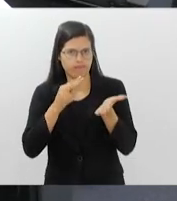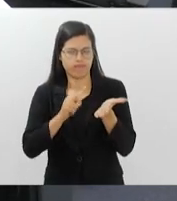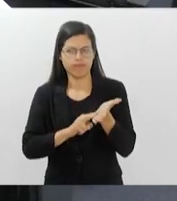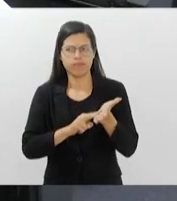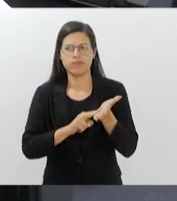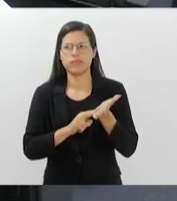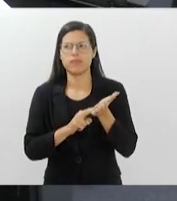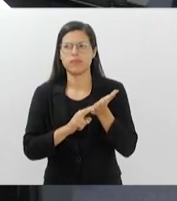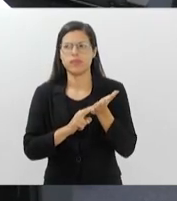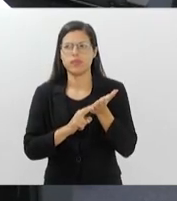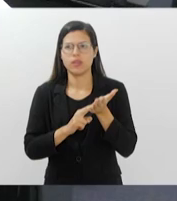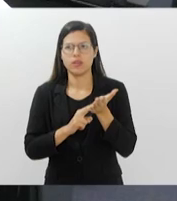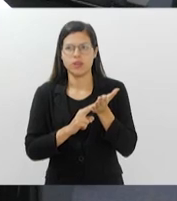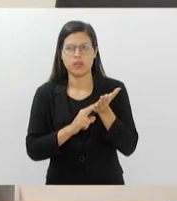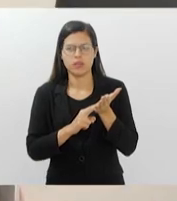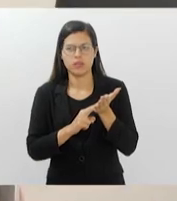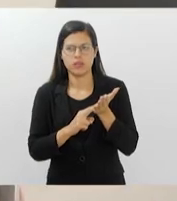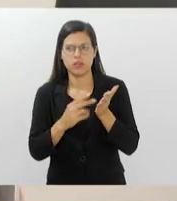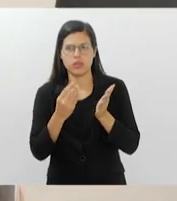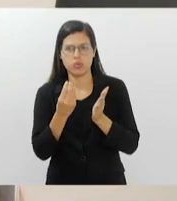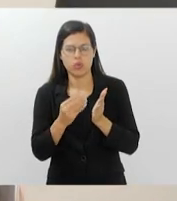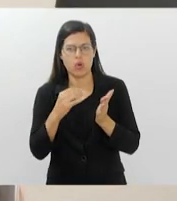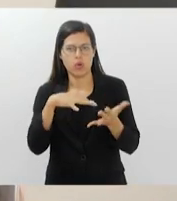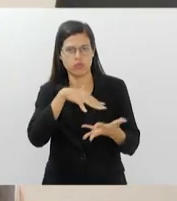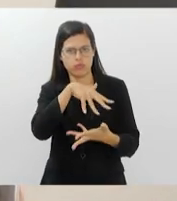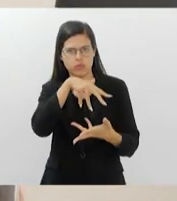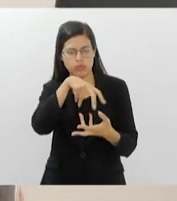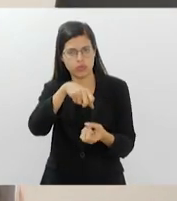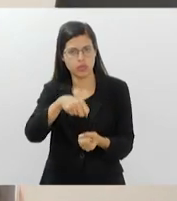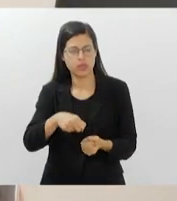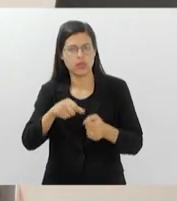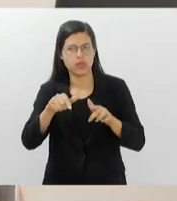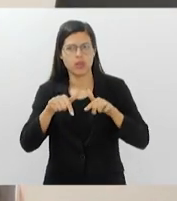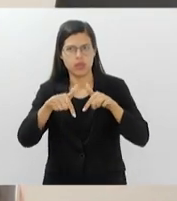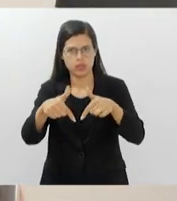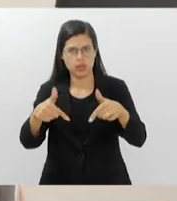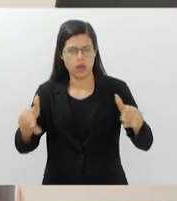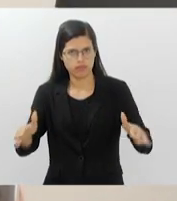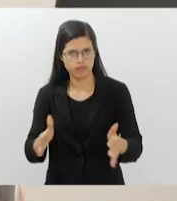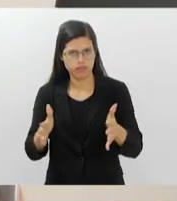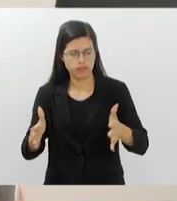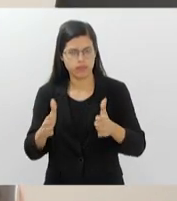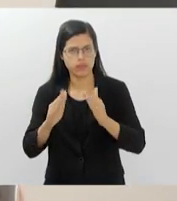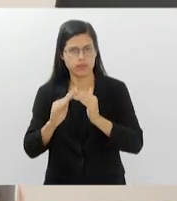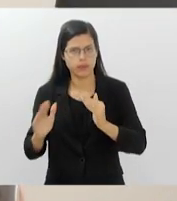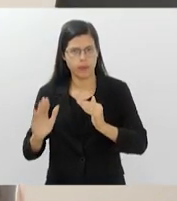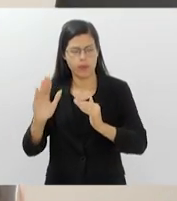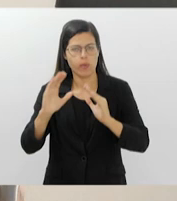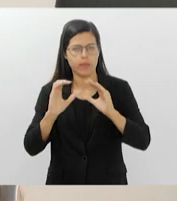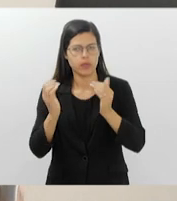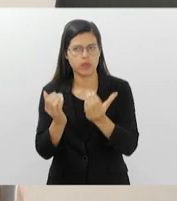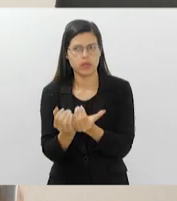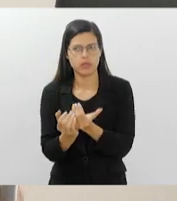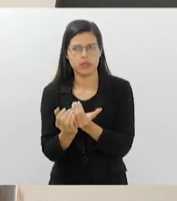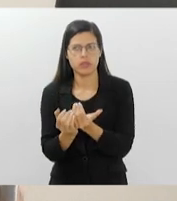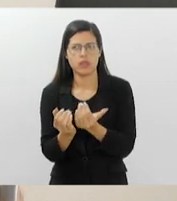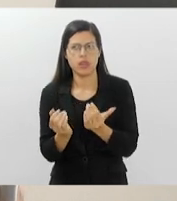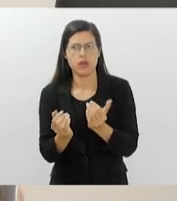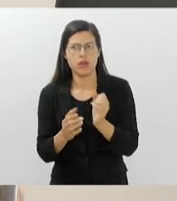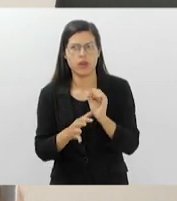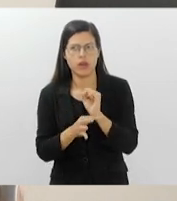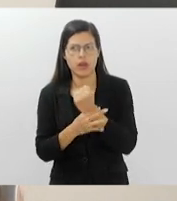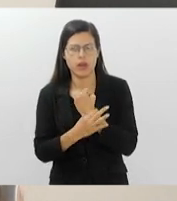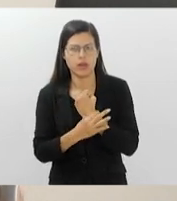vocês colocam sustentabilidade das ações e enganjamento comunitário garantir rubricas